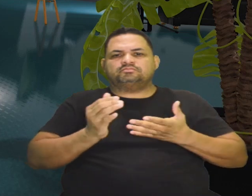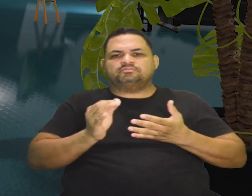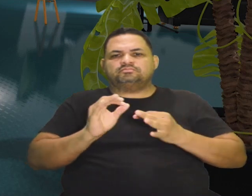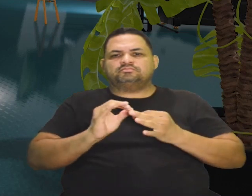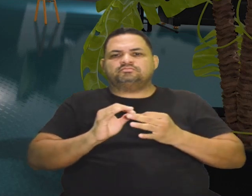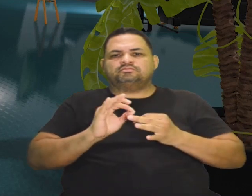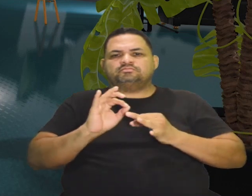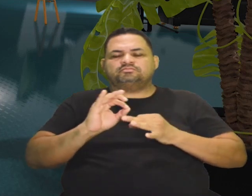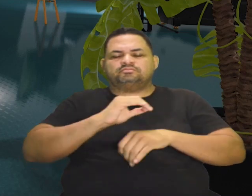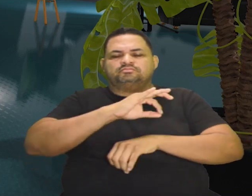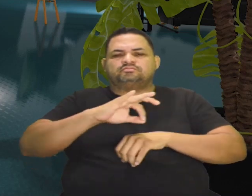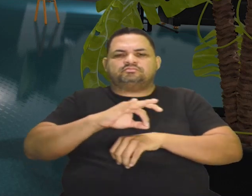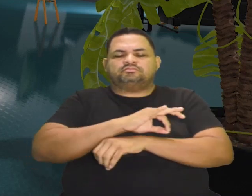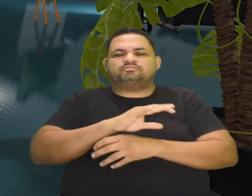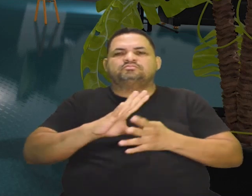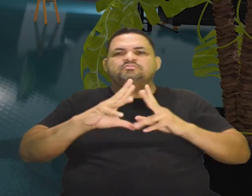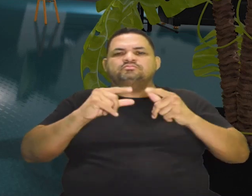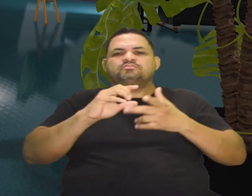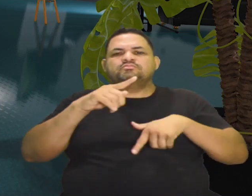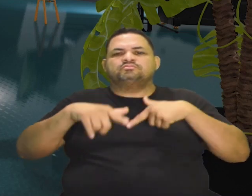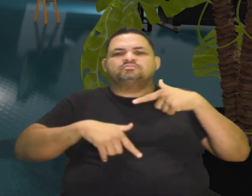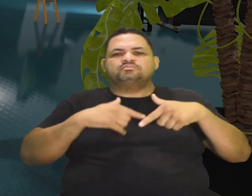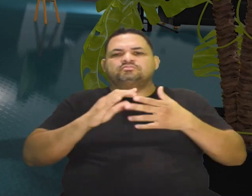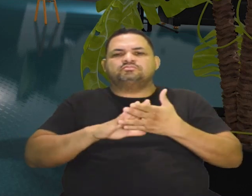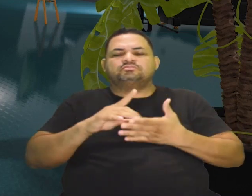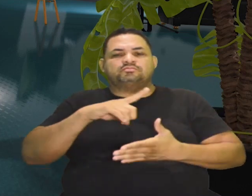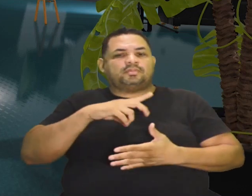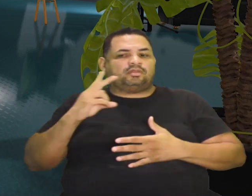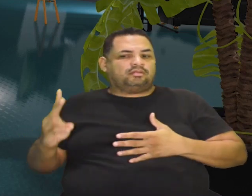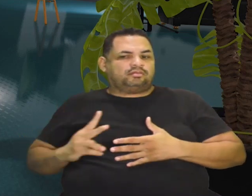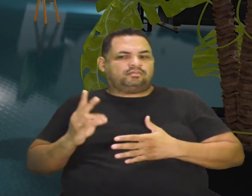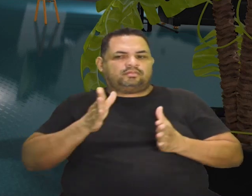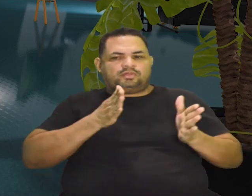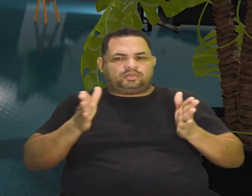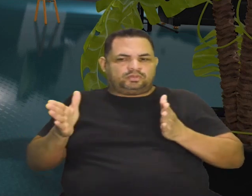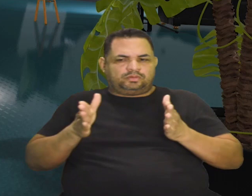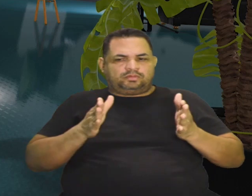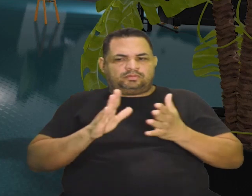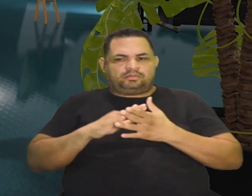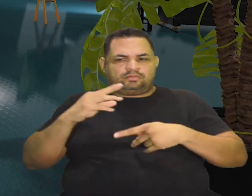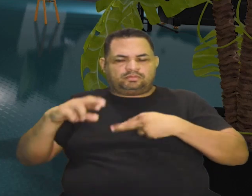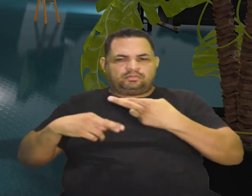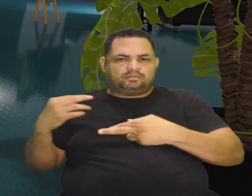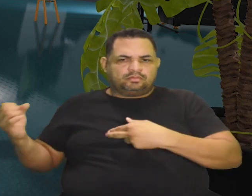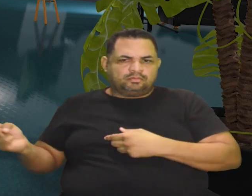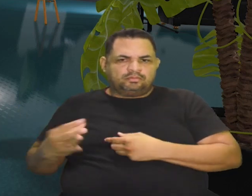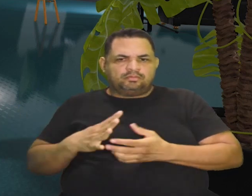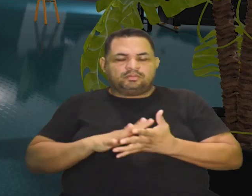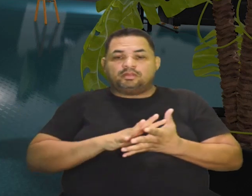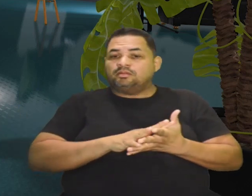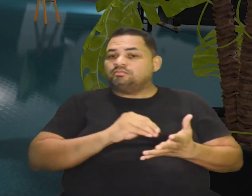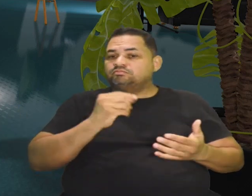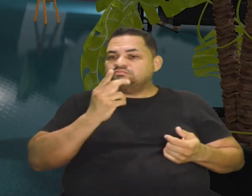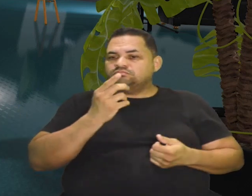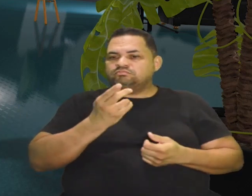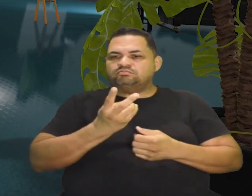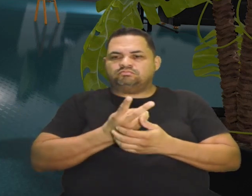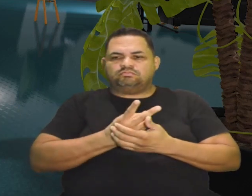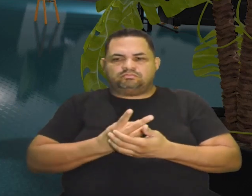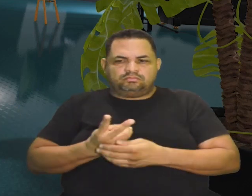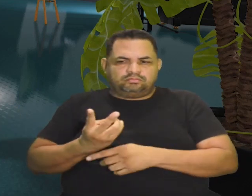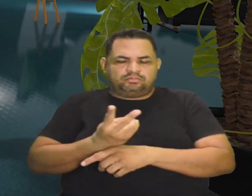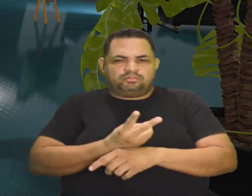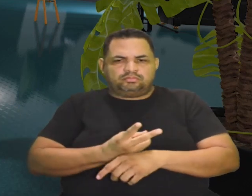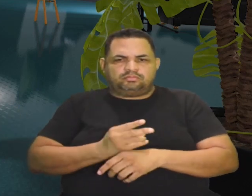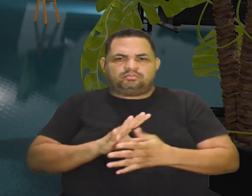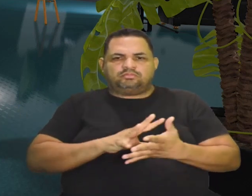esses trabalhos são ainda valorizados no período do Renascimento. Então, muitos artistas ainda buscam imitar ou representar os